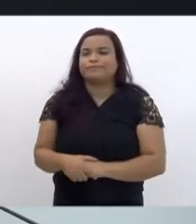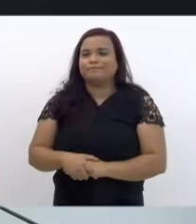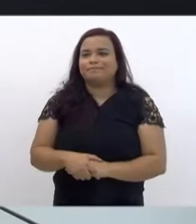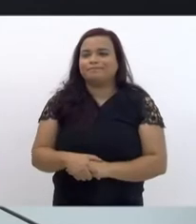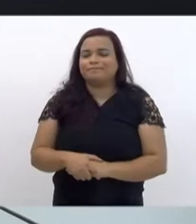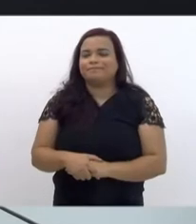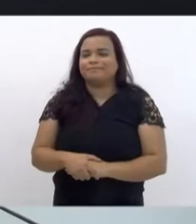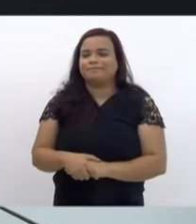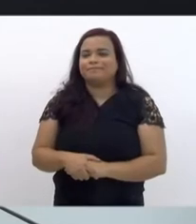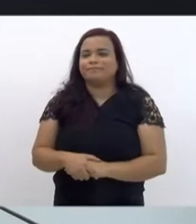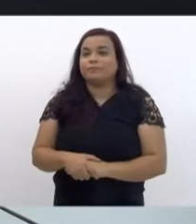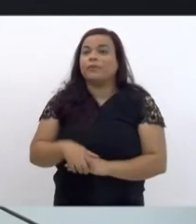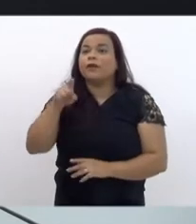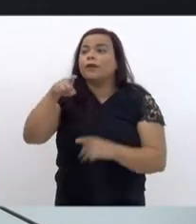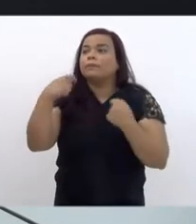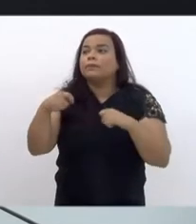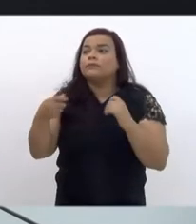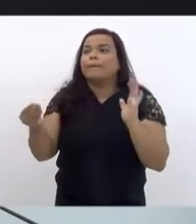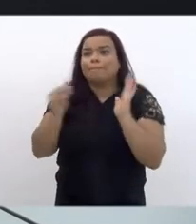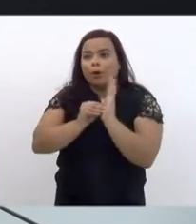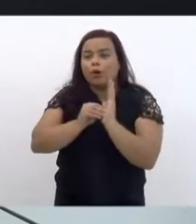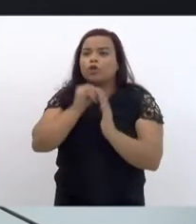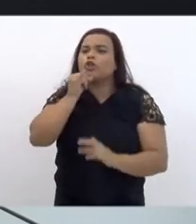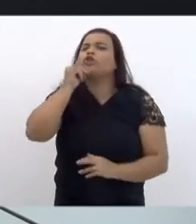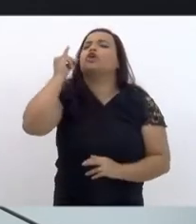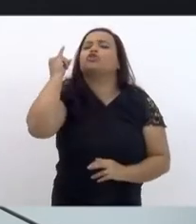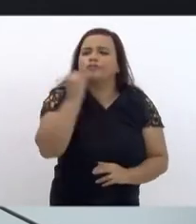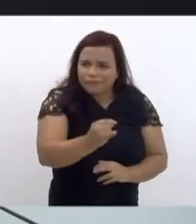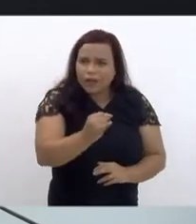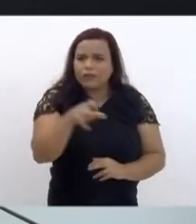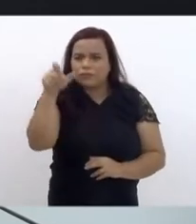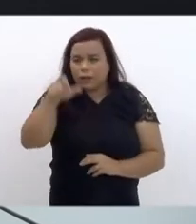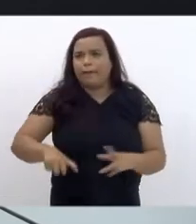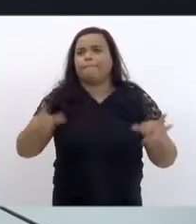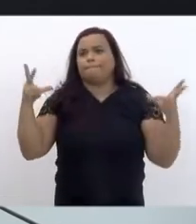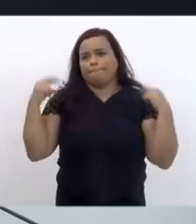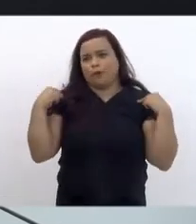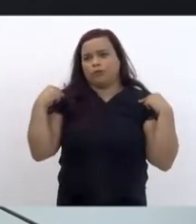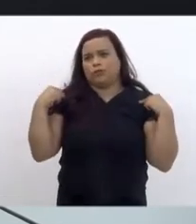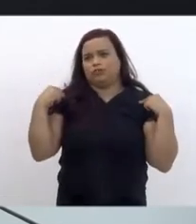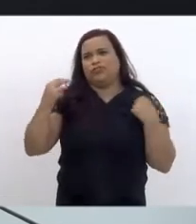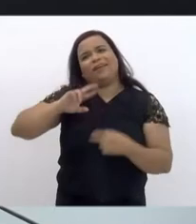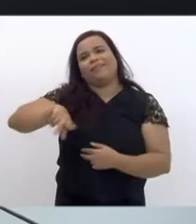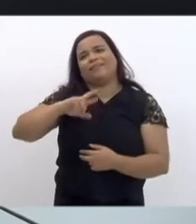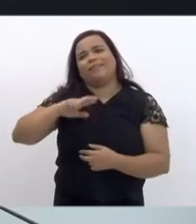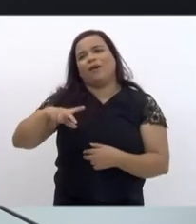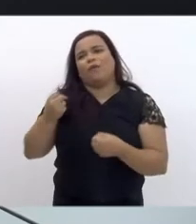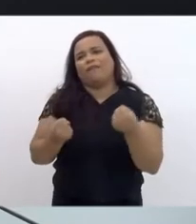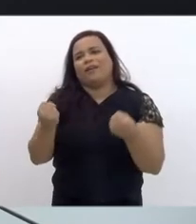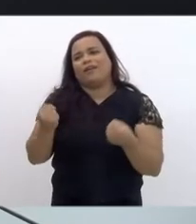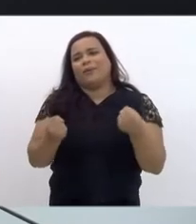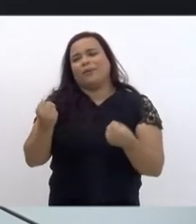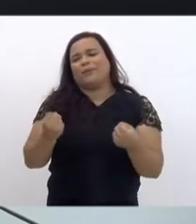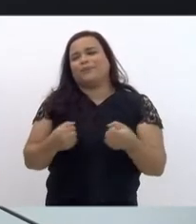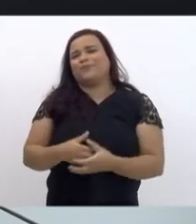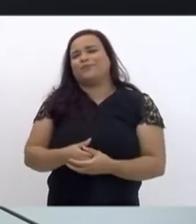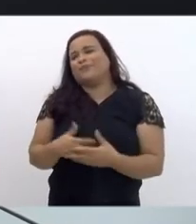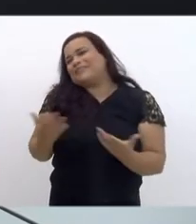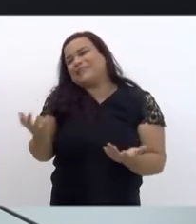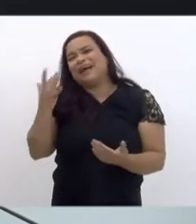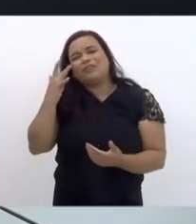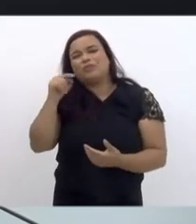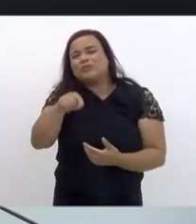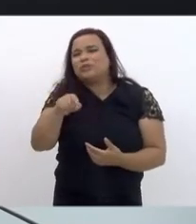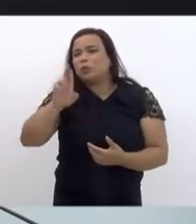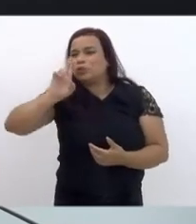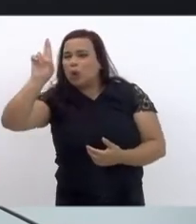Quer dizer, você tem que botar a notificação para o motorista e não para o veículo. Eu acho que isso